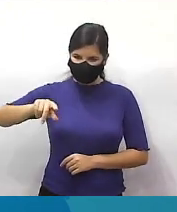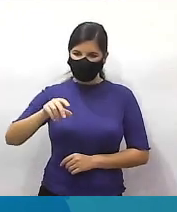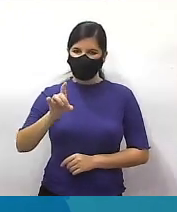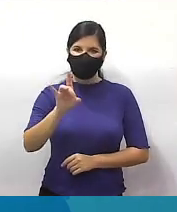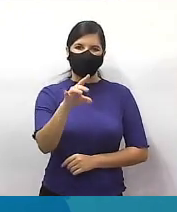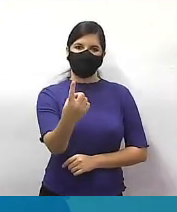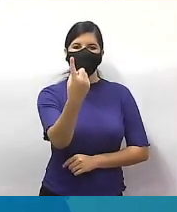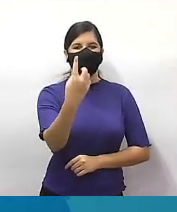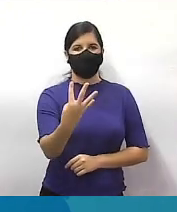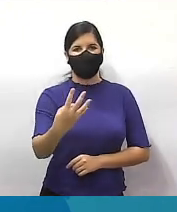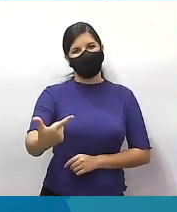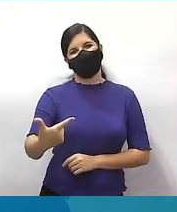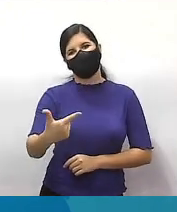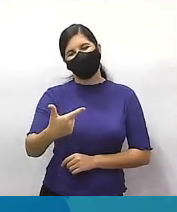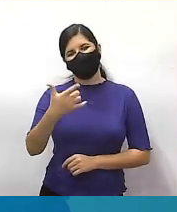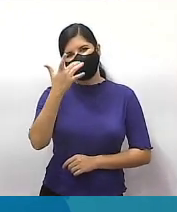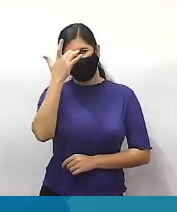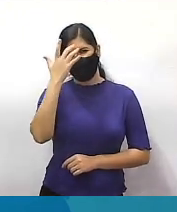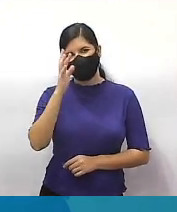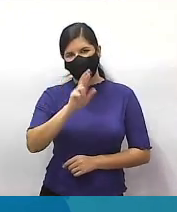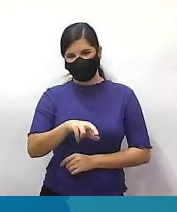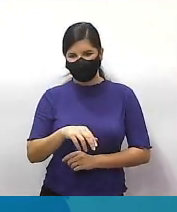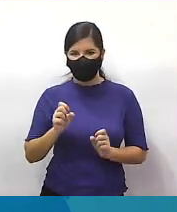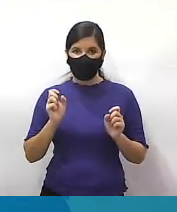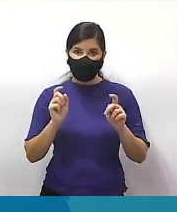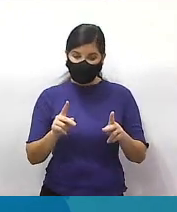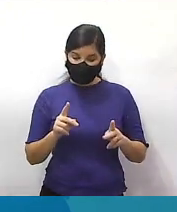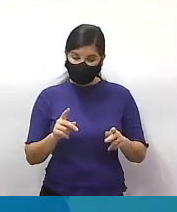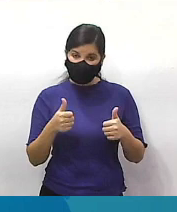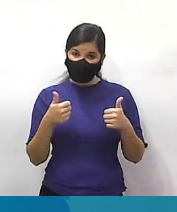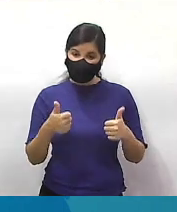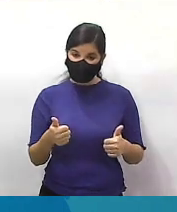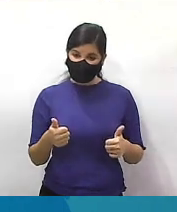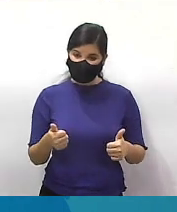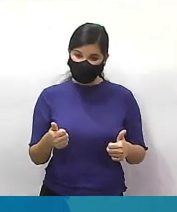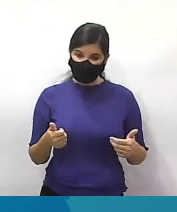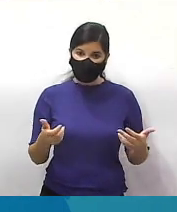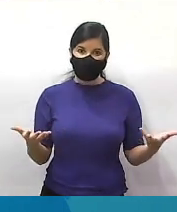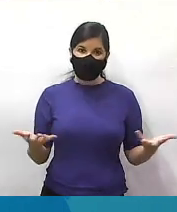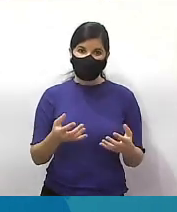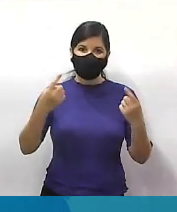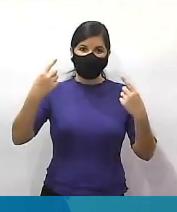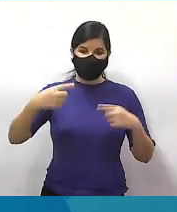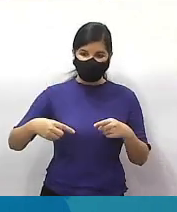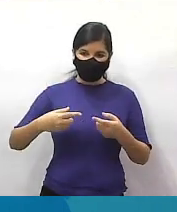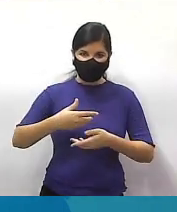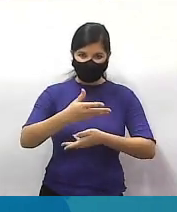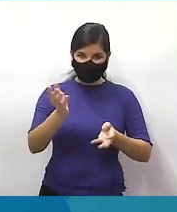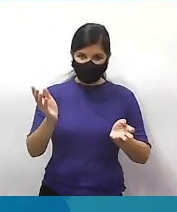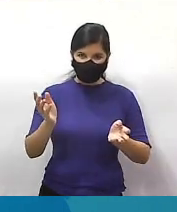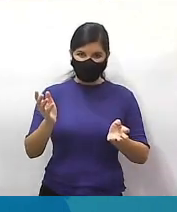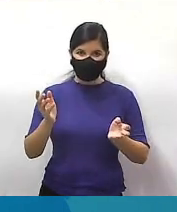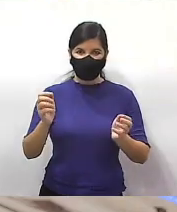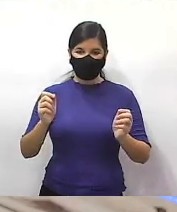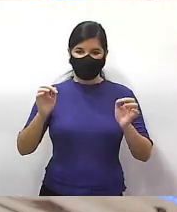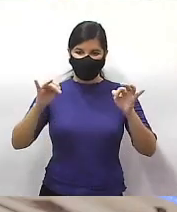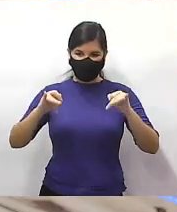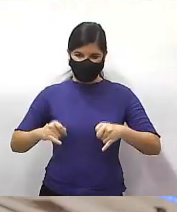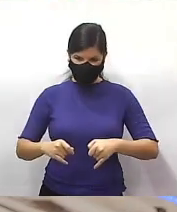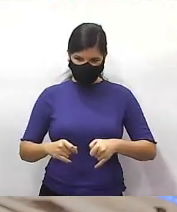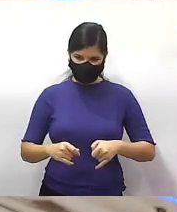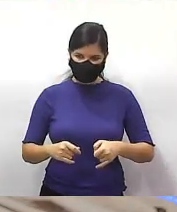esse 42. Muito fácil essa questão. Tá tranquilo? Agora eu deixo o desafio para vocês. E vem para mim, Jonathan, para a gente